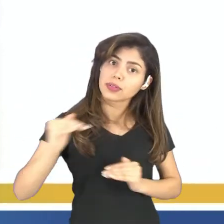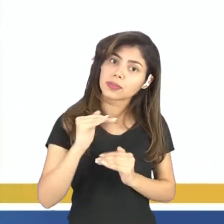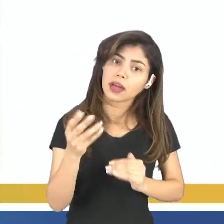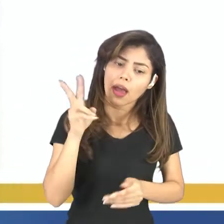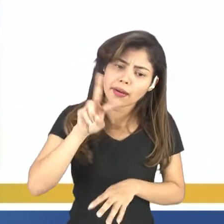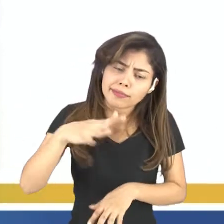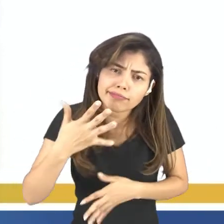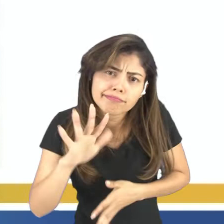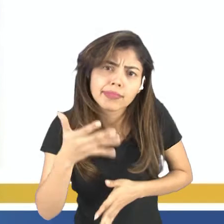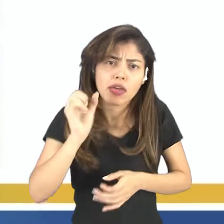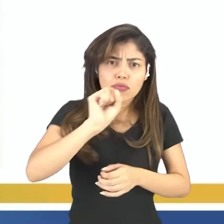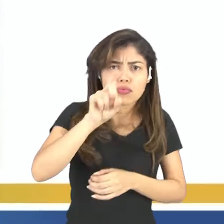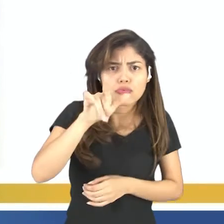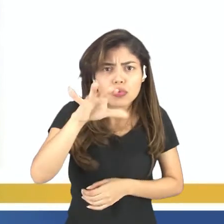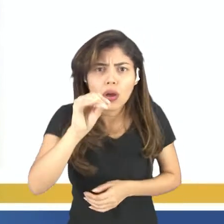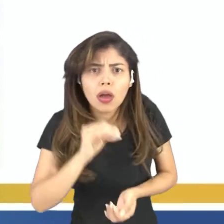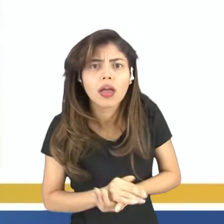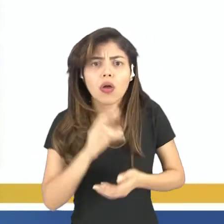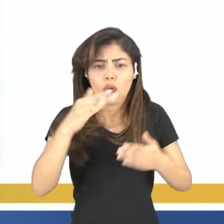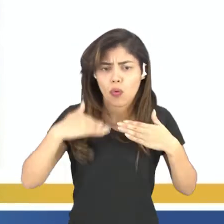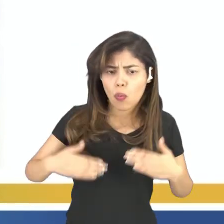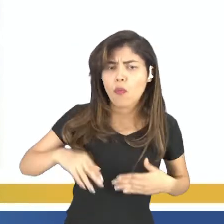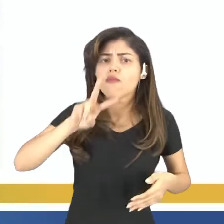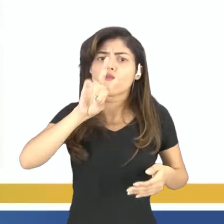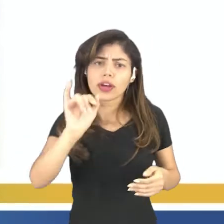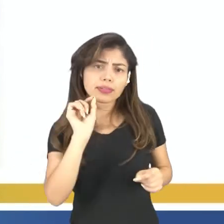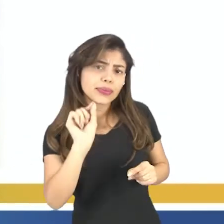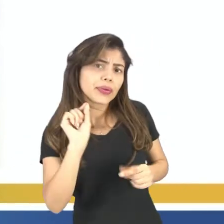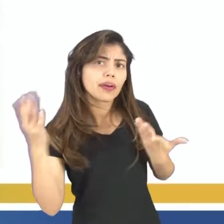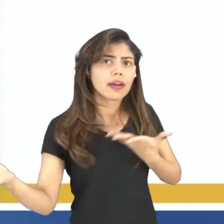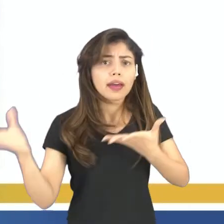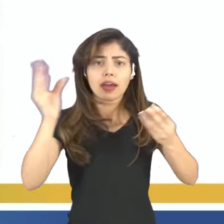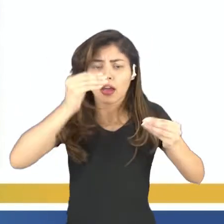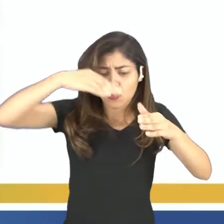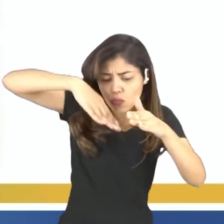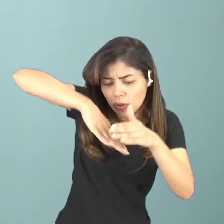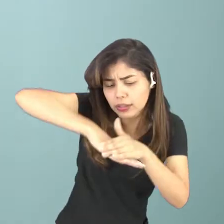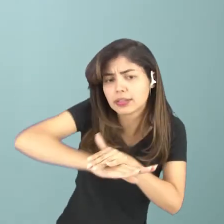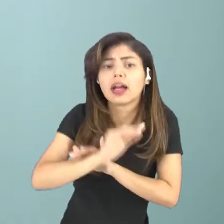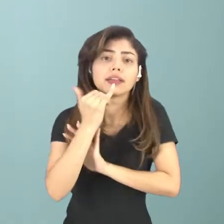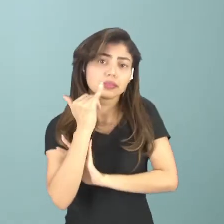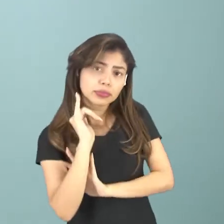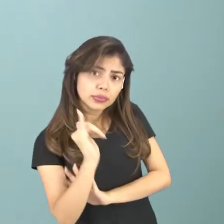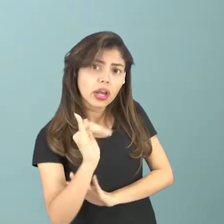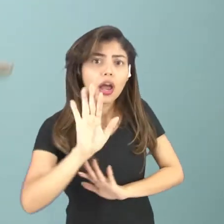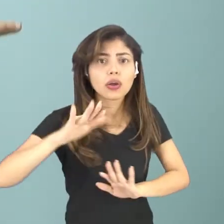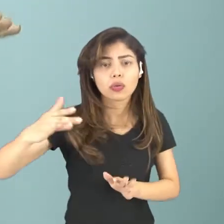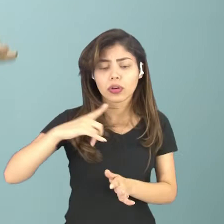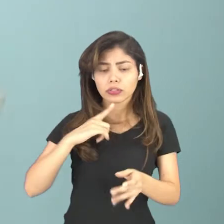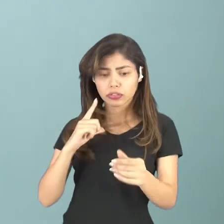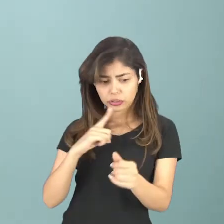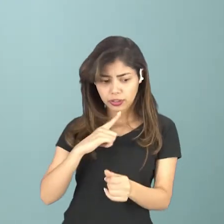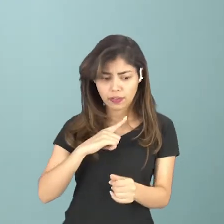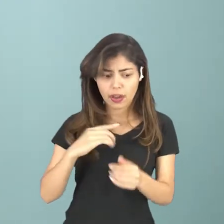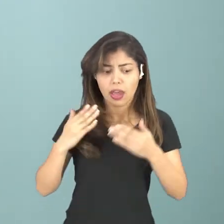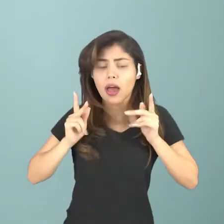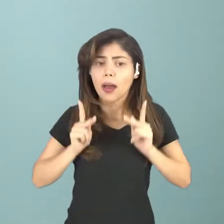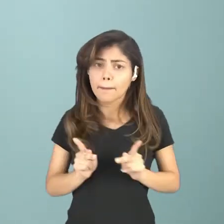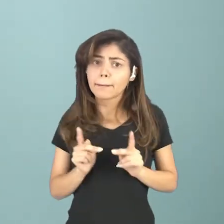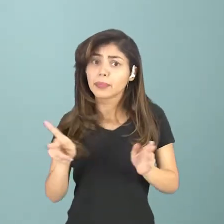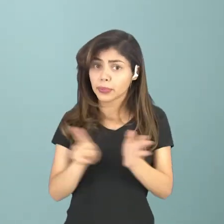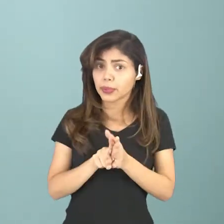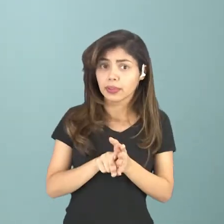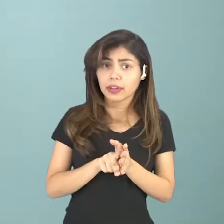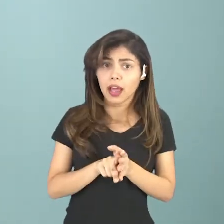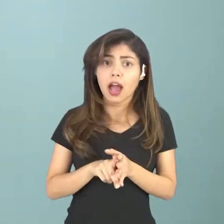vezes massa, vezes a aceleração gravitacional local, tá? Então, se eu tenho um corpo que está suspenso a um certo nível